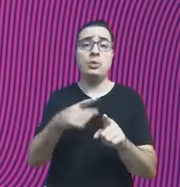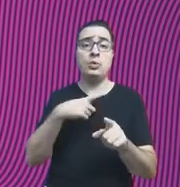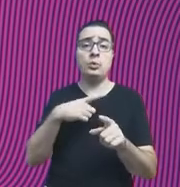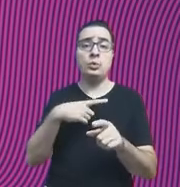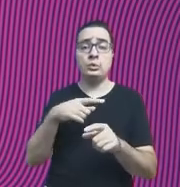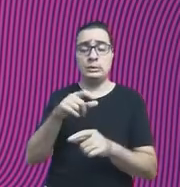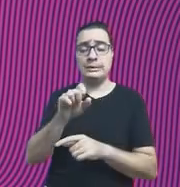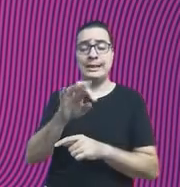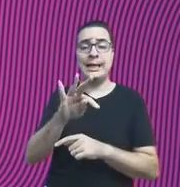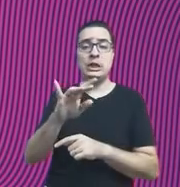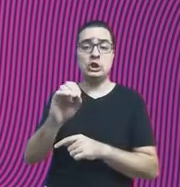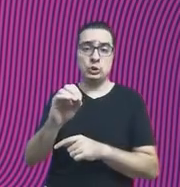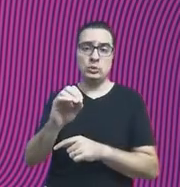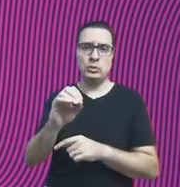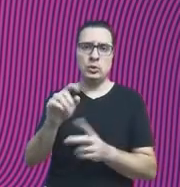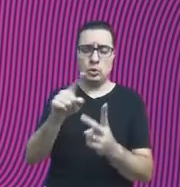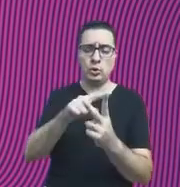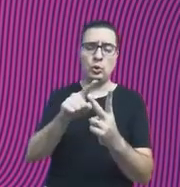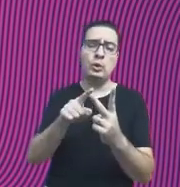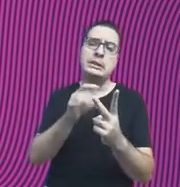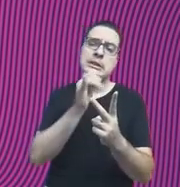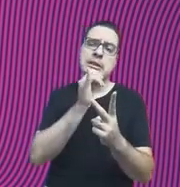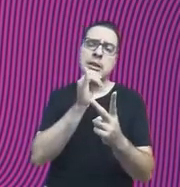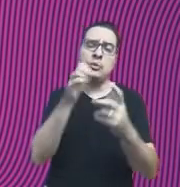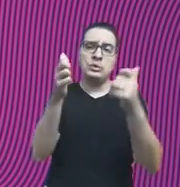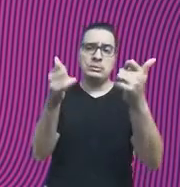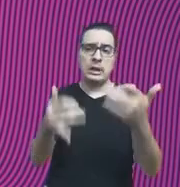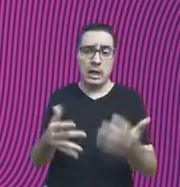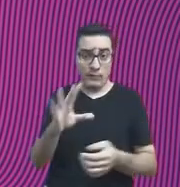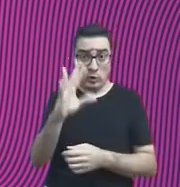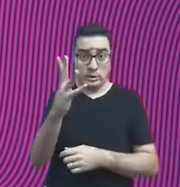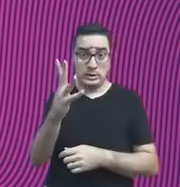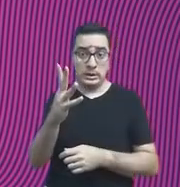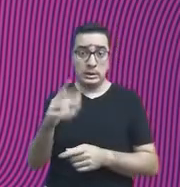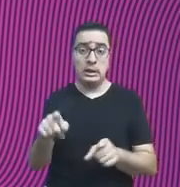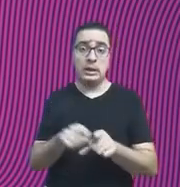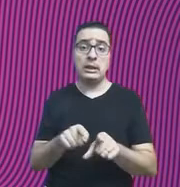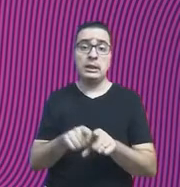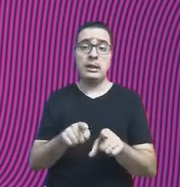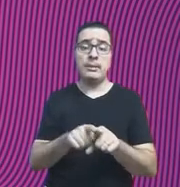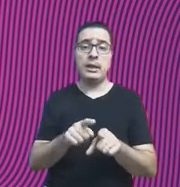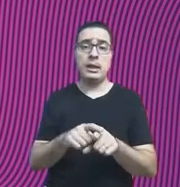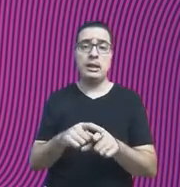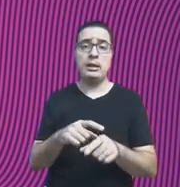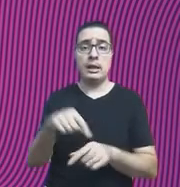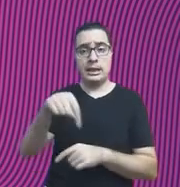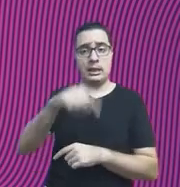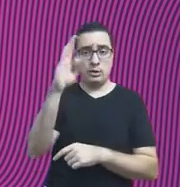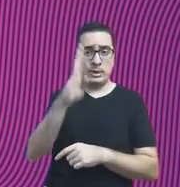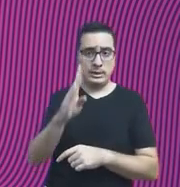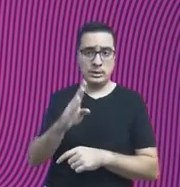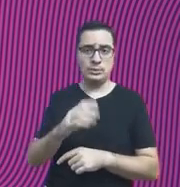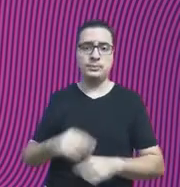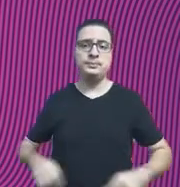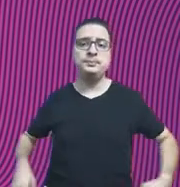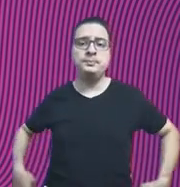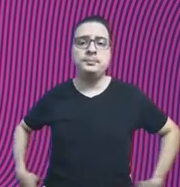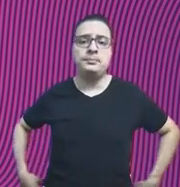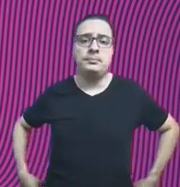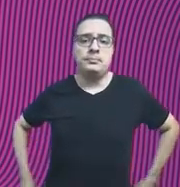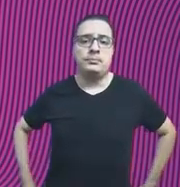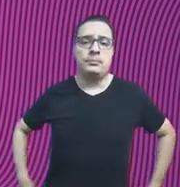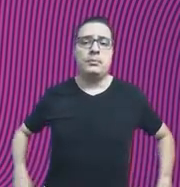exemplos sobre o que está acontecendo e sobre o que vai acontecer no Brasil. Existe um plano, existe um